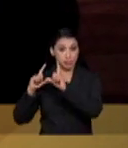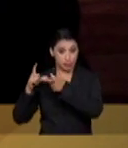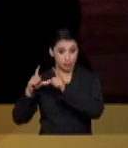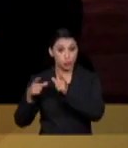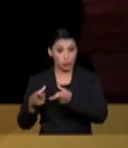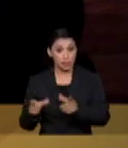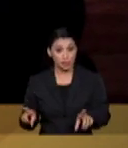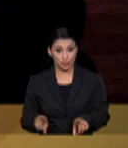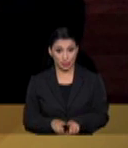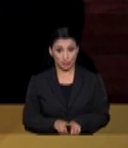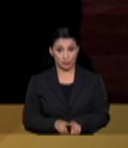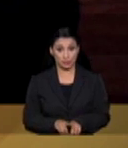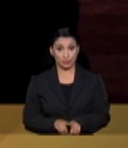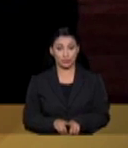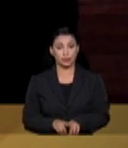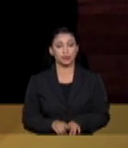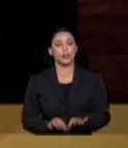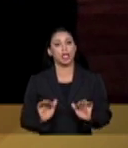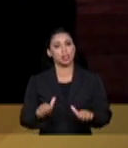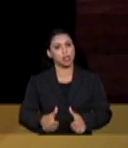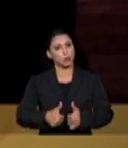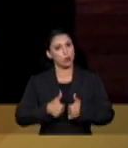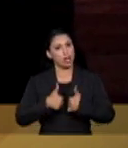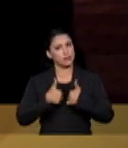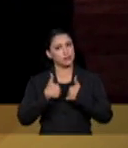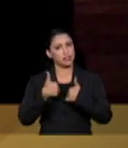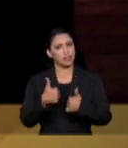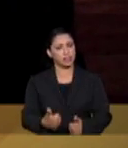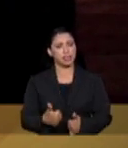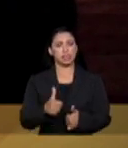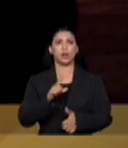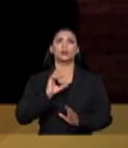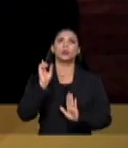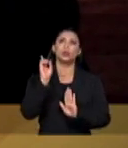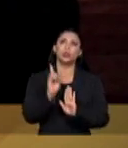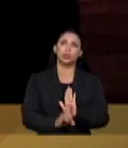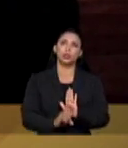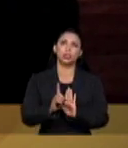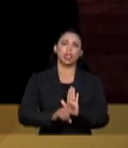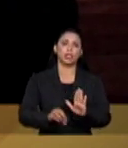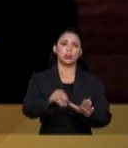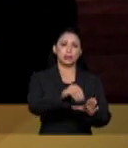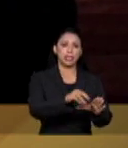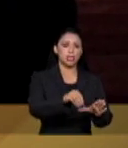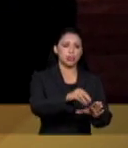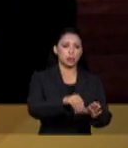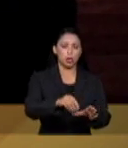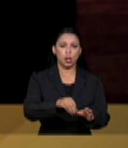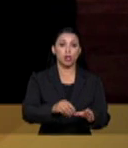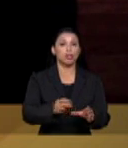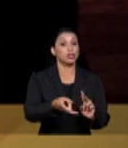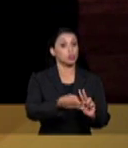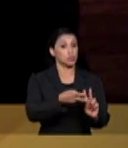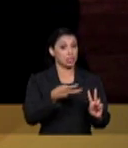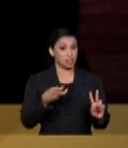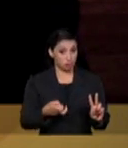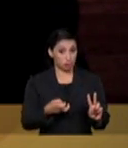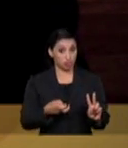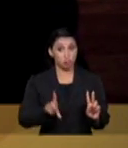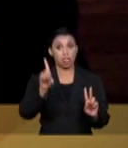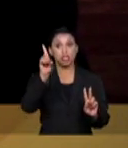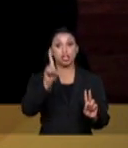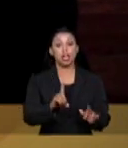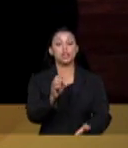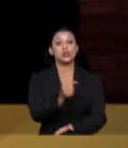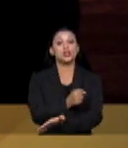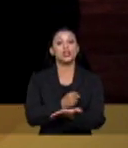e e essa qualificação dos direitos territoriais indígenas como direitos